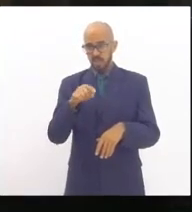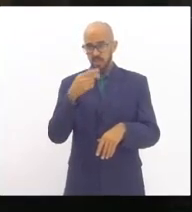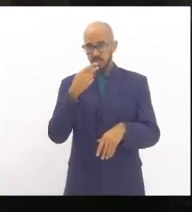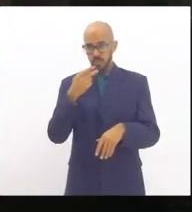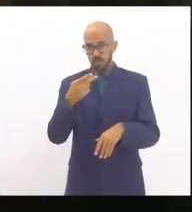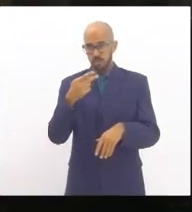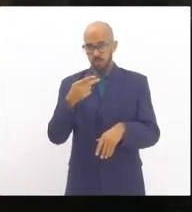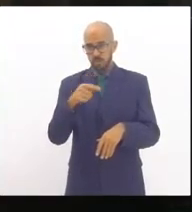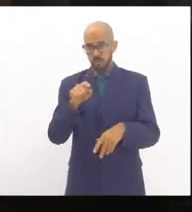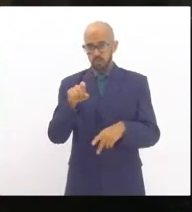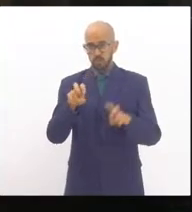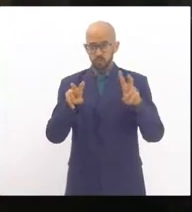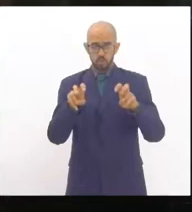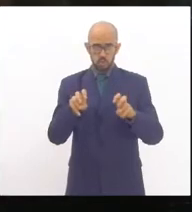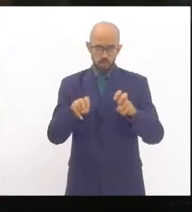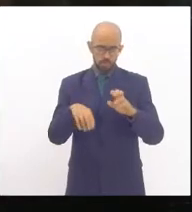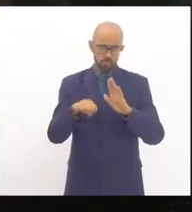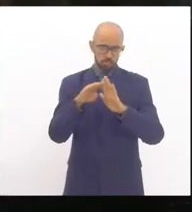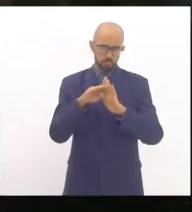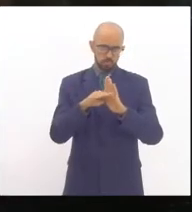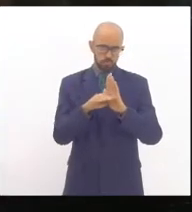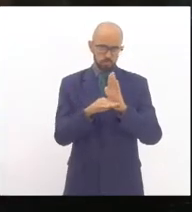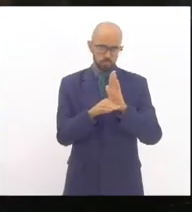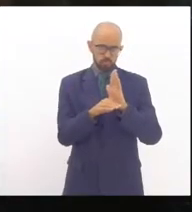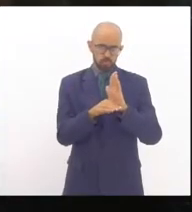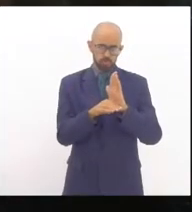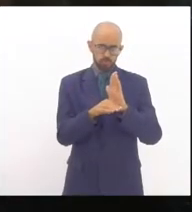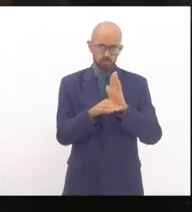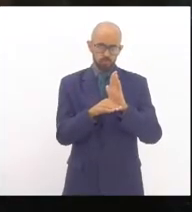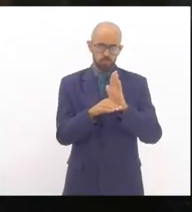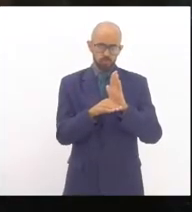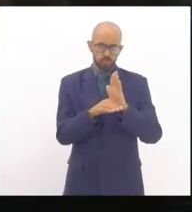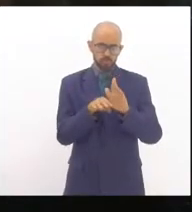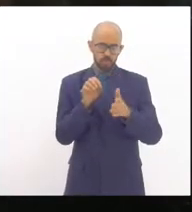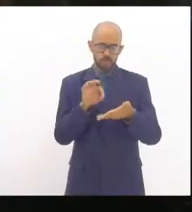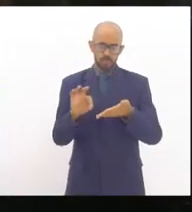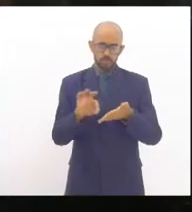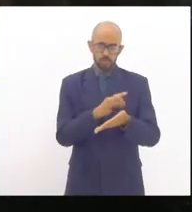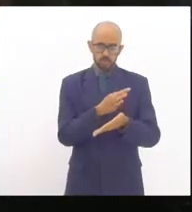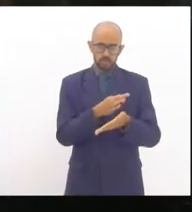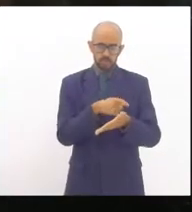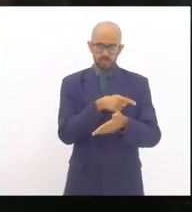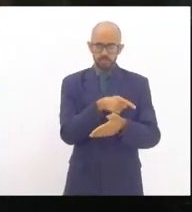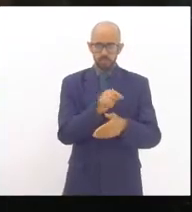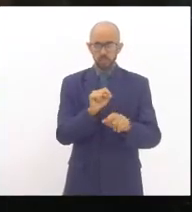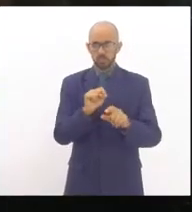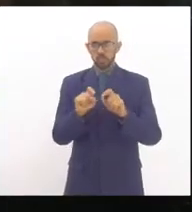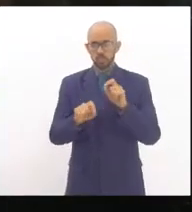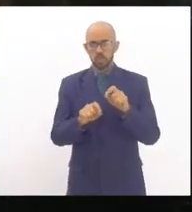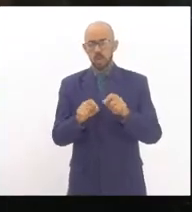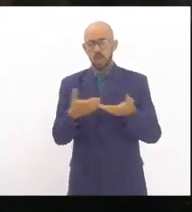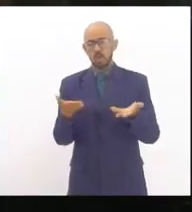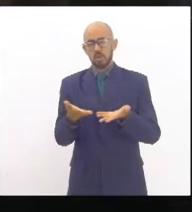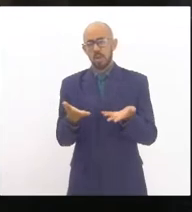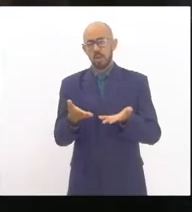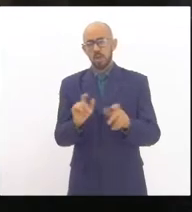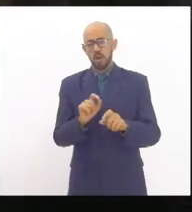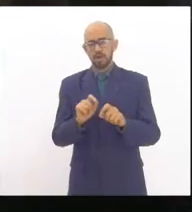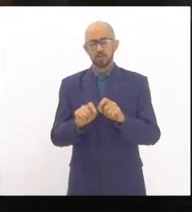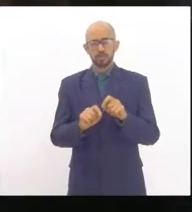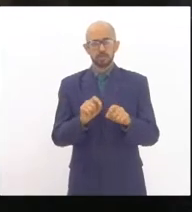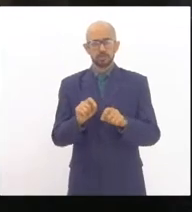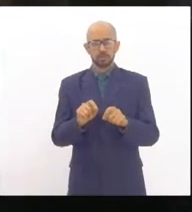nos procedimentos respectivos daquelas contratações O que é o a comissão de